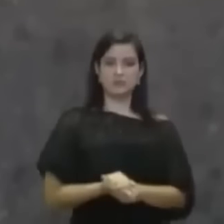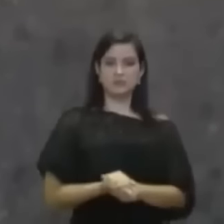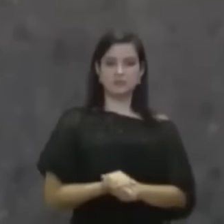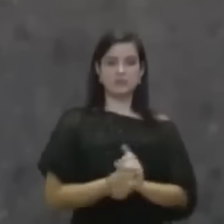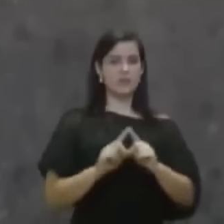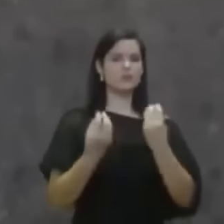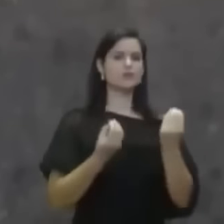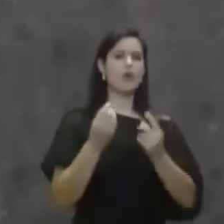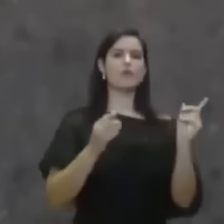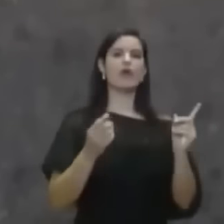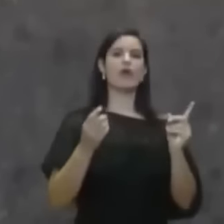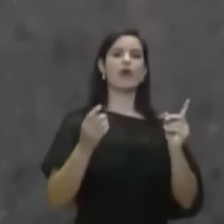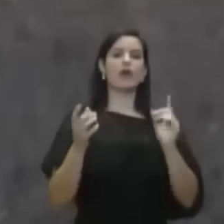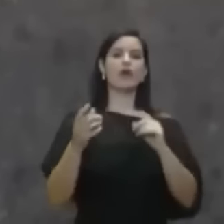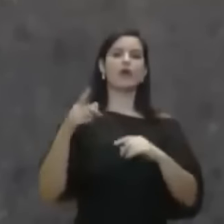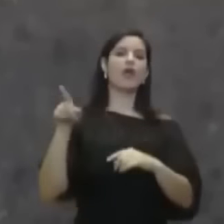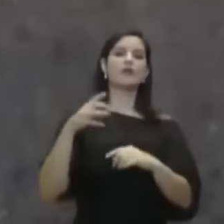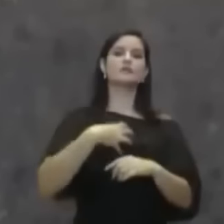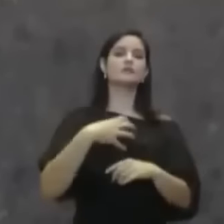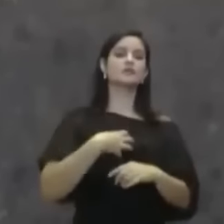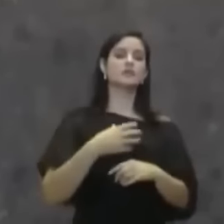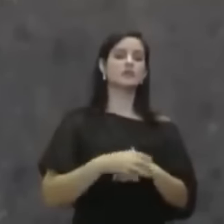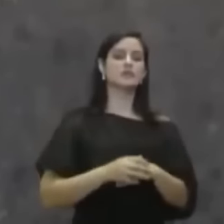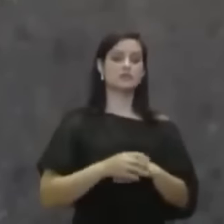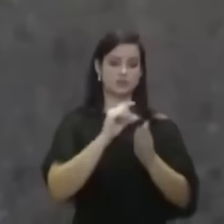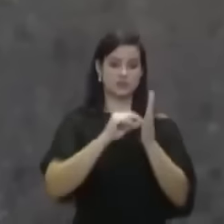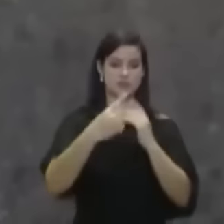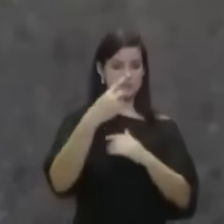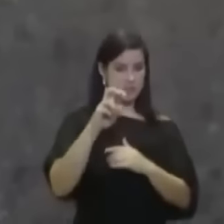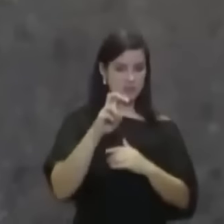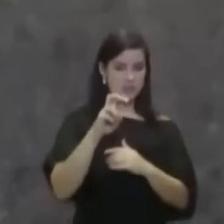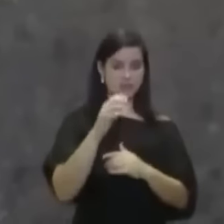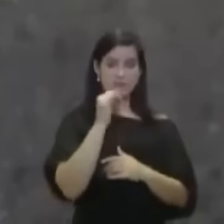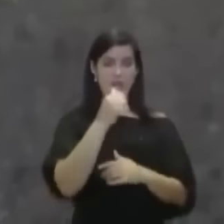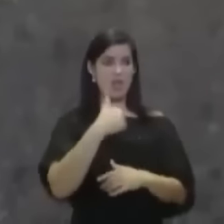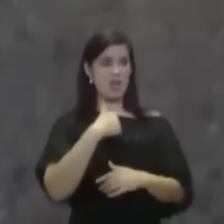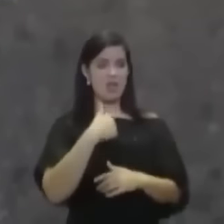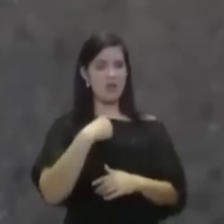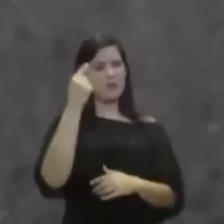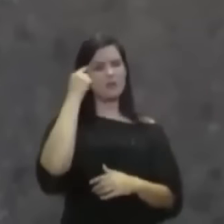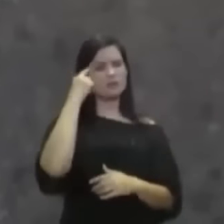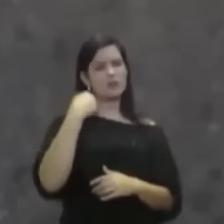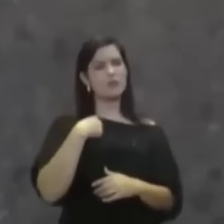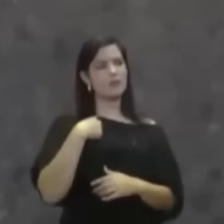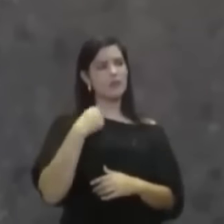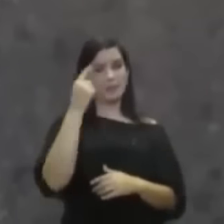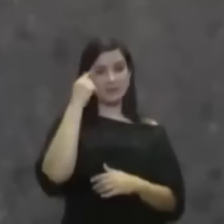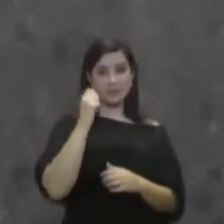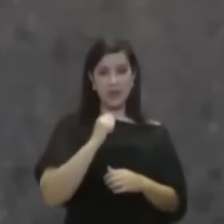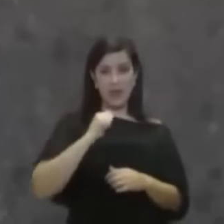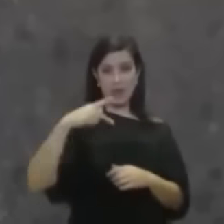Mas como é que ele se sente? Verso 15 diz: mas de minha parte, estou pensando em me aposentar. Não, não é isso que ele